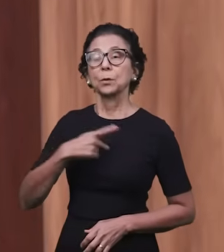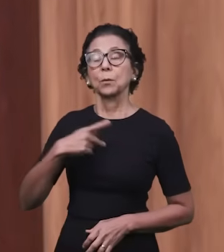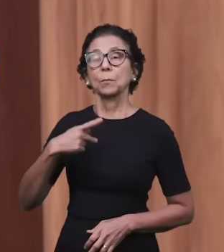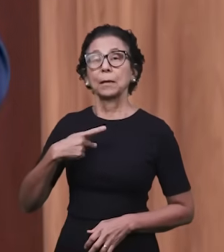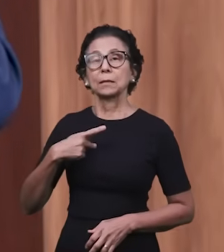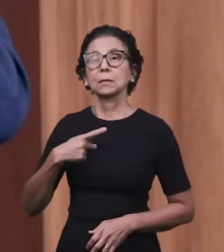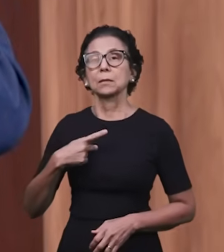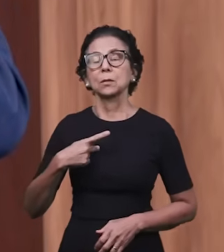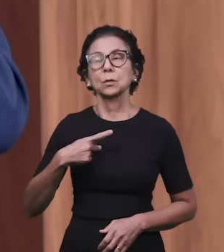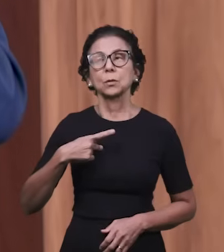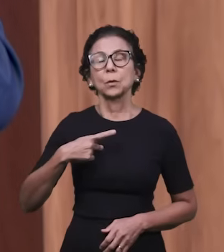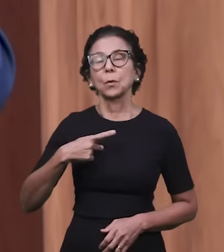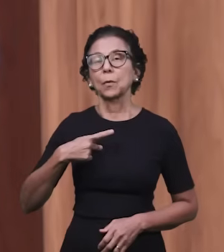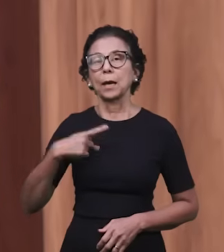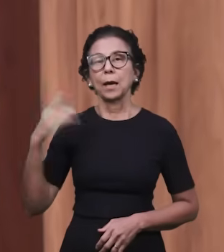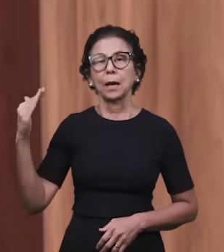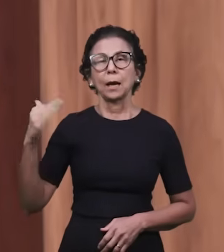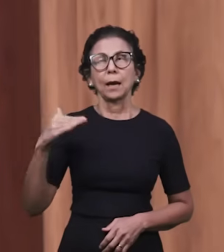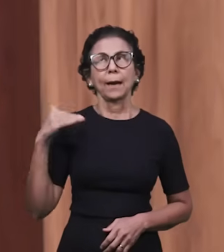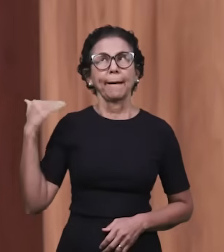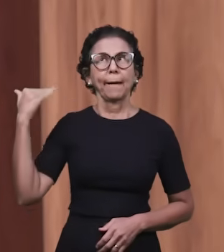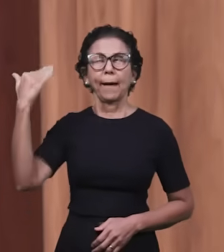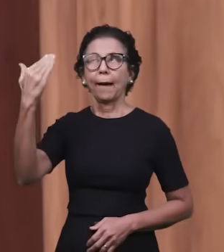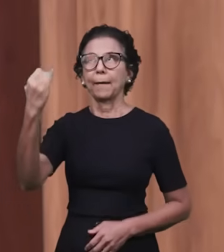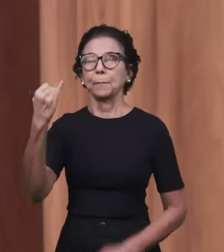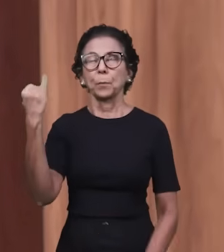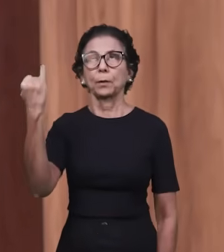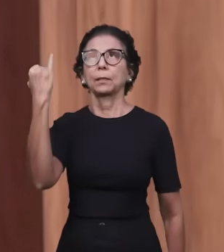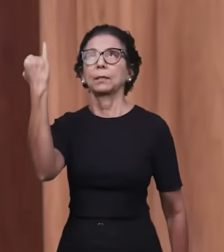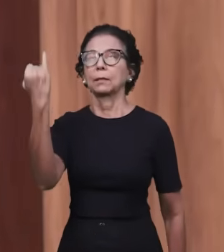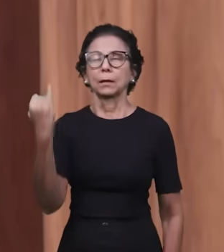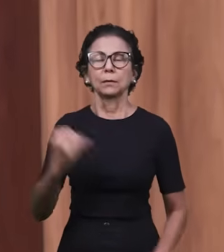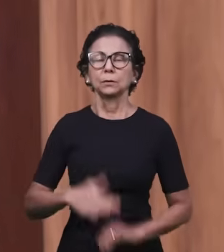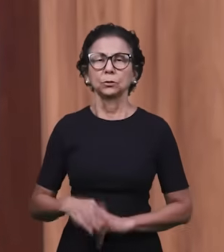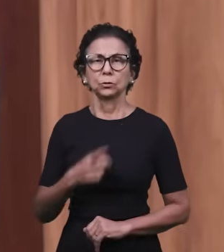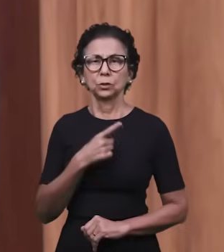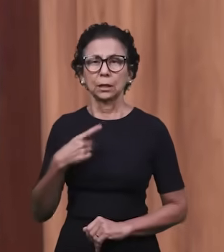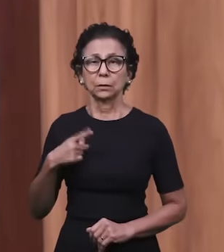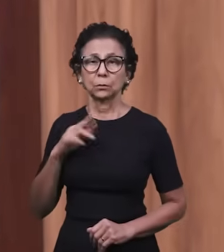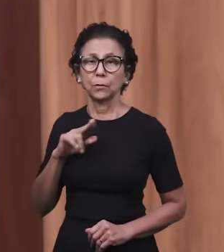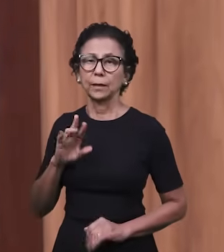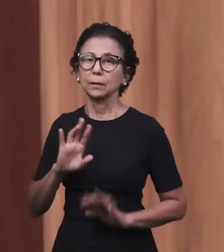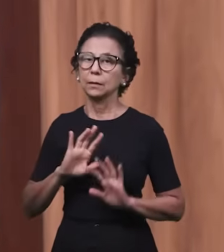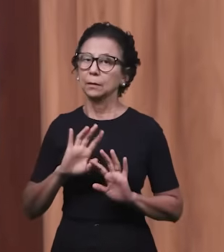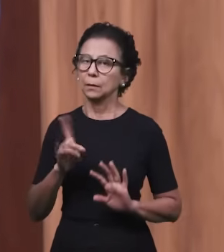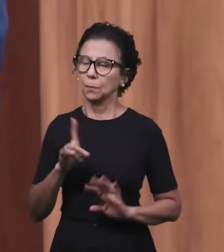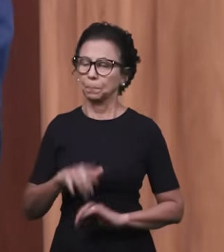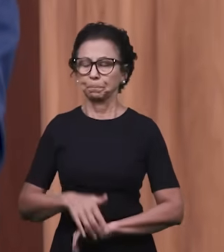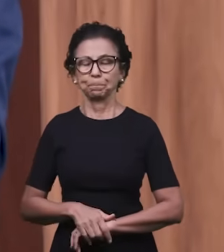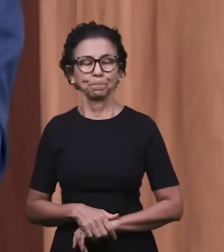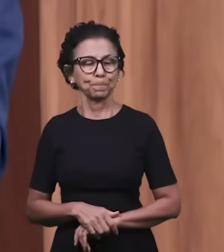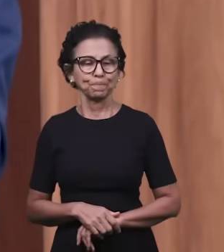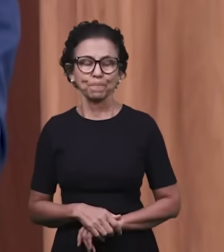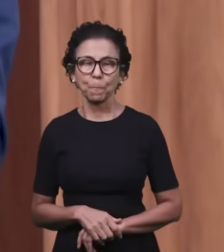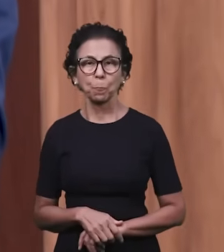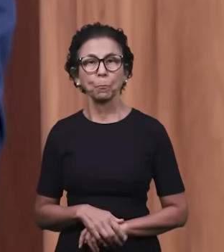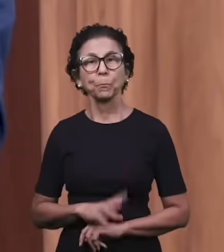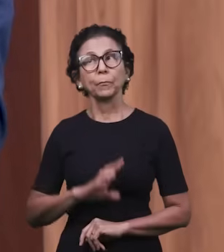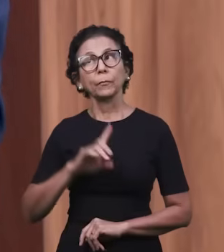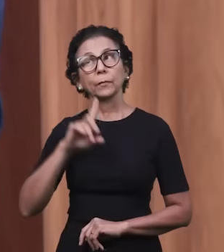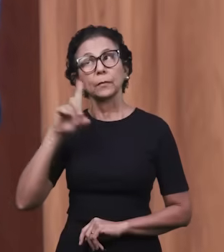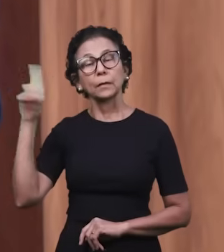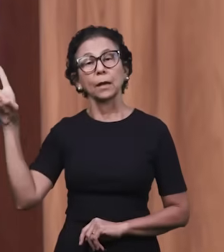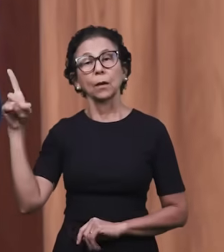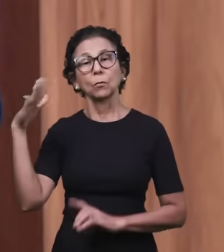homem diácono, não é o homem pastor, não, é a unção. Deus chamou os pastores para isso. E